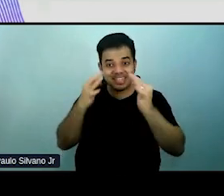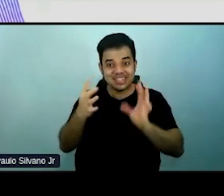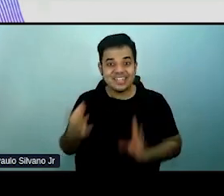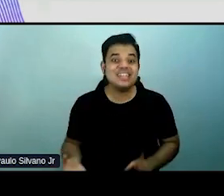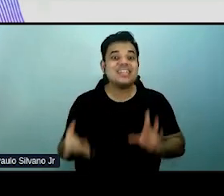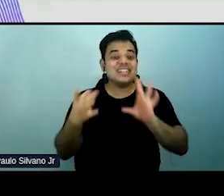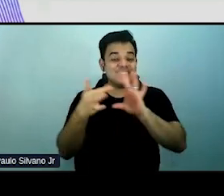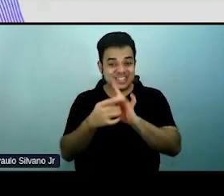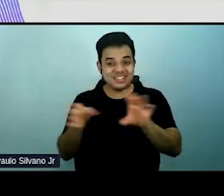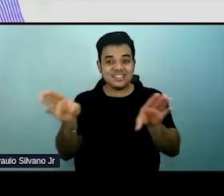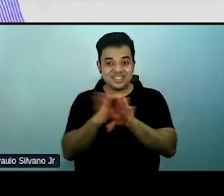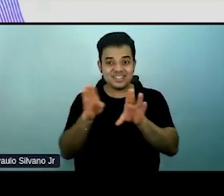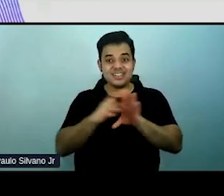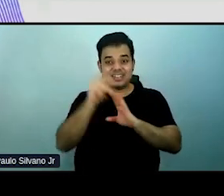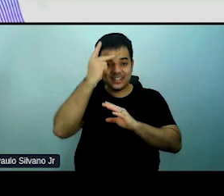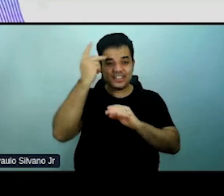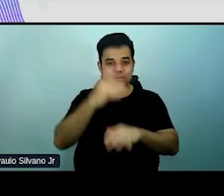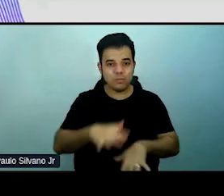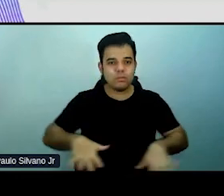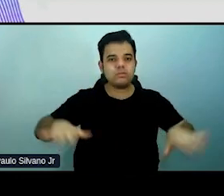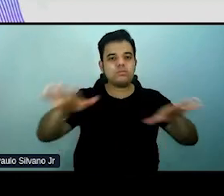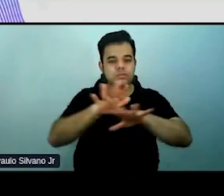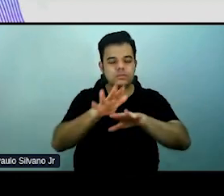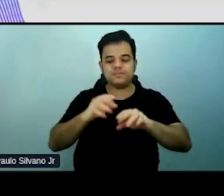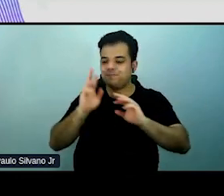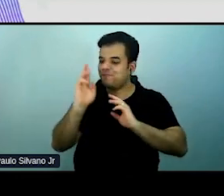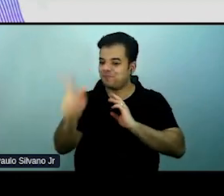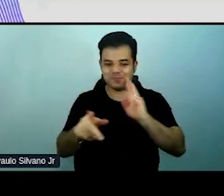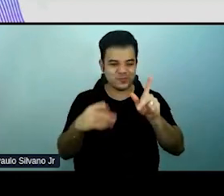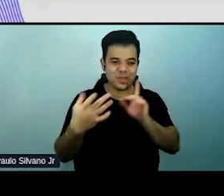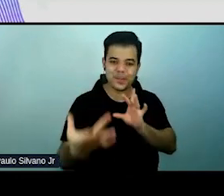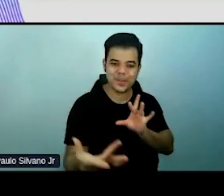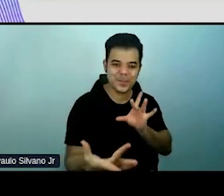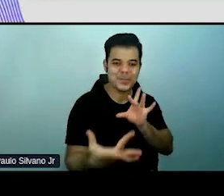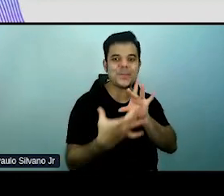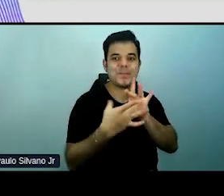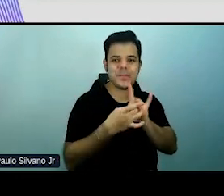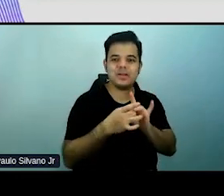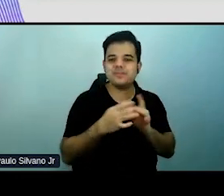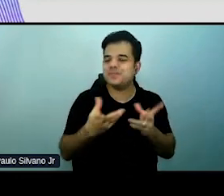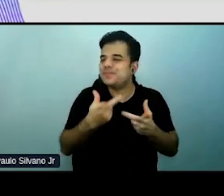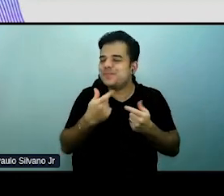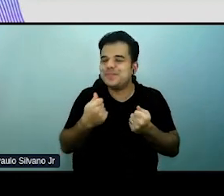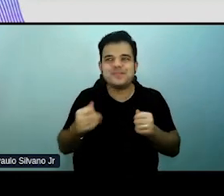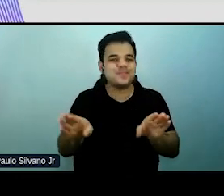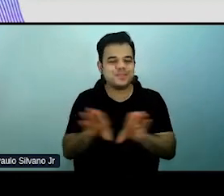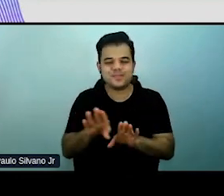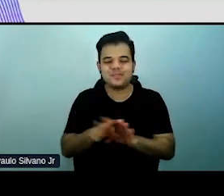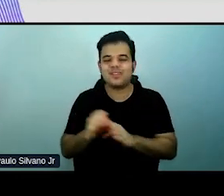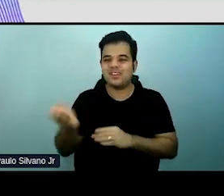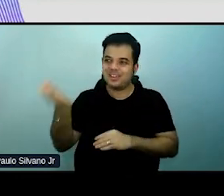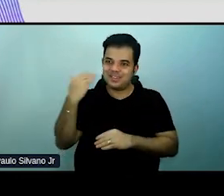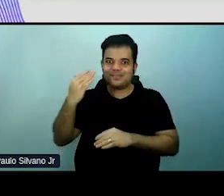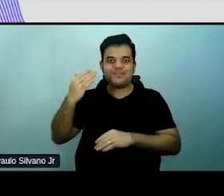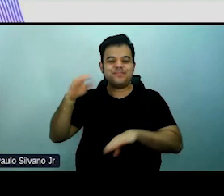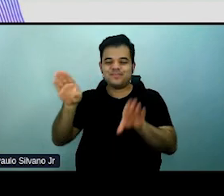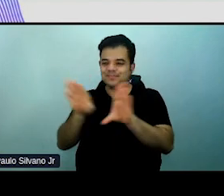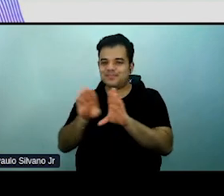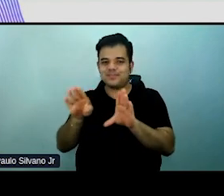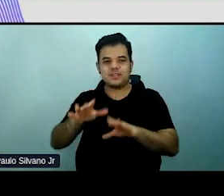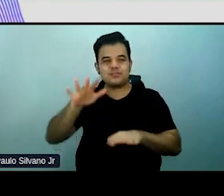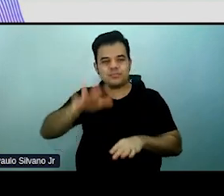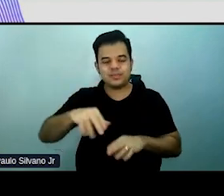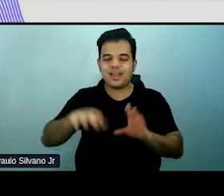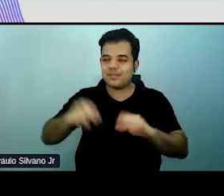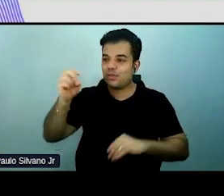com um público diferente, isso é maravilhoso também. Então, hoje tem desde aquela situação de eu estou no